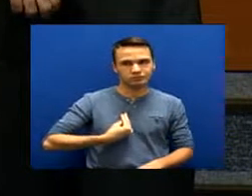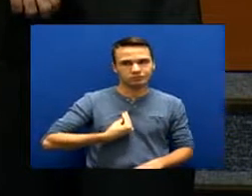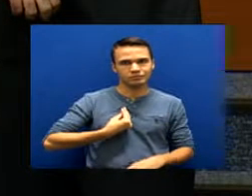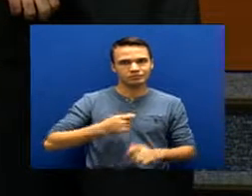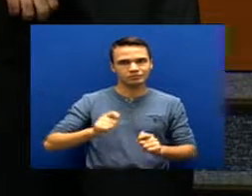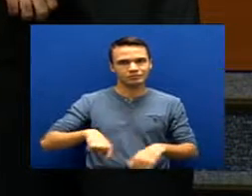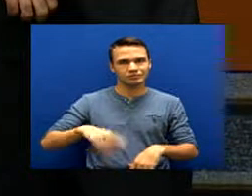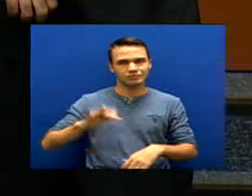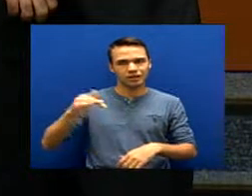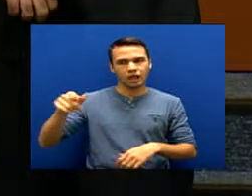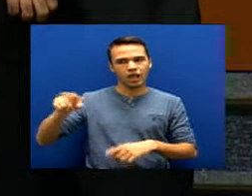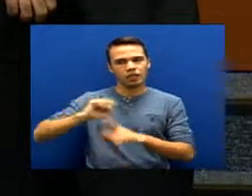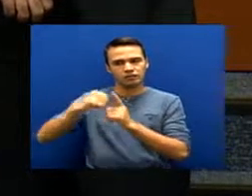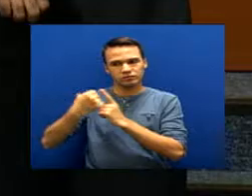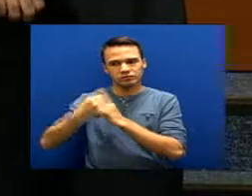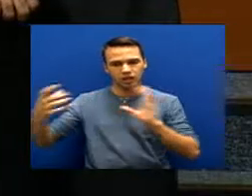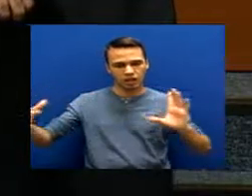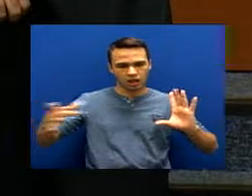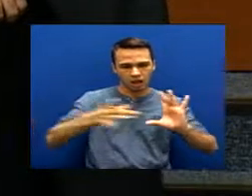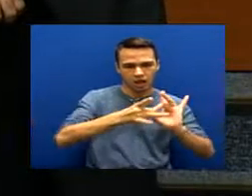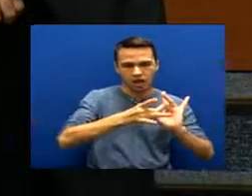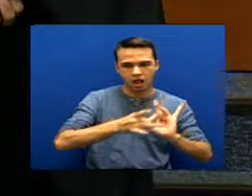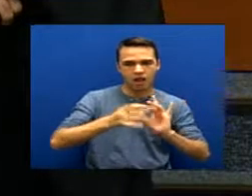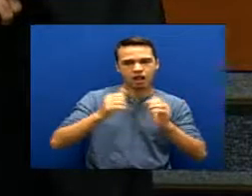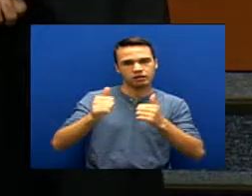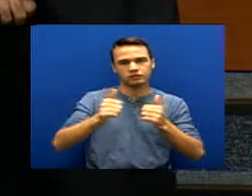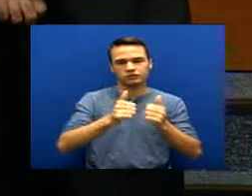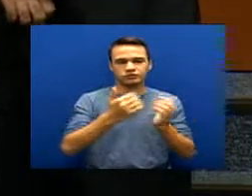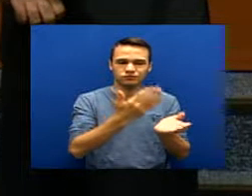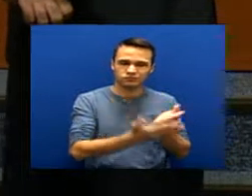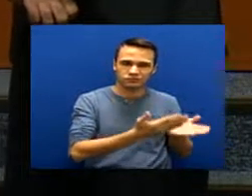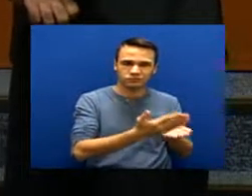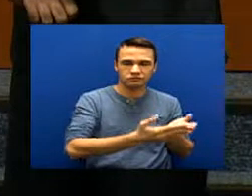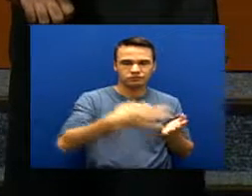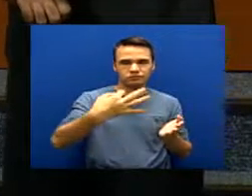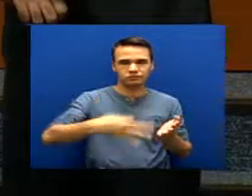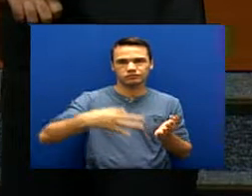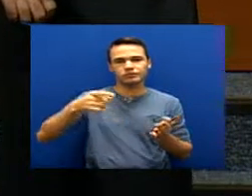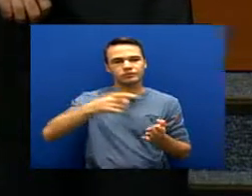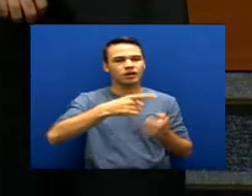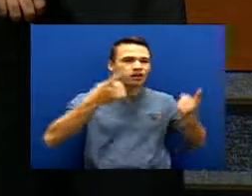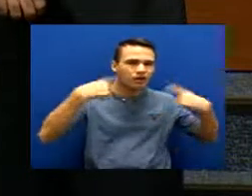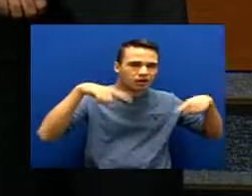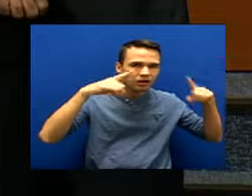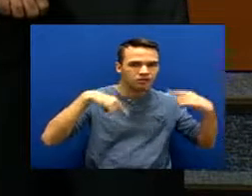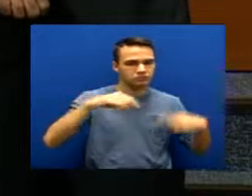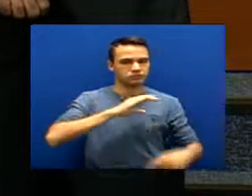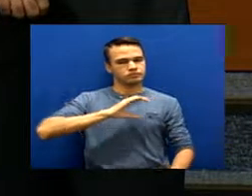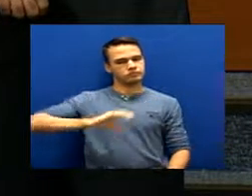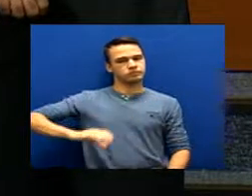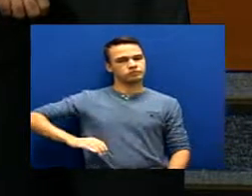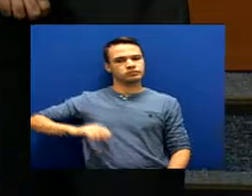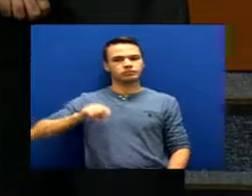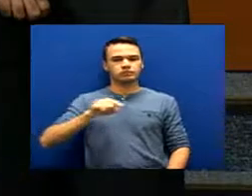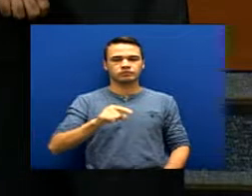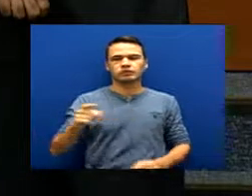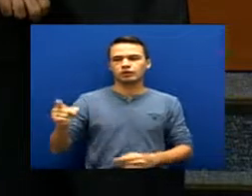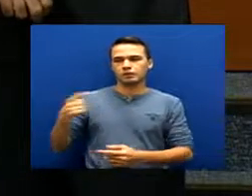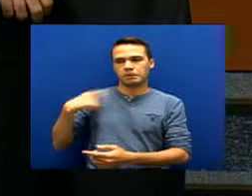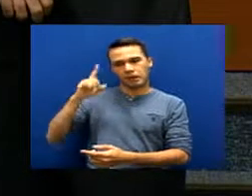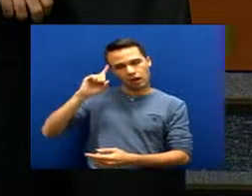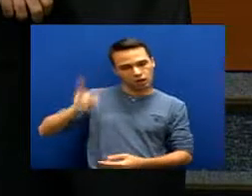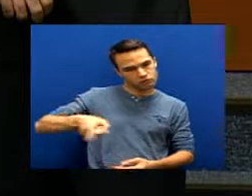mas tínhamos que dar passos rumo há um outro segmento do lado profético, que é o anúncio.